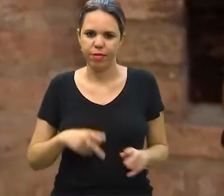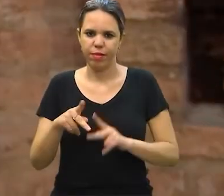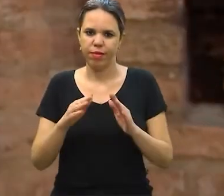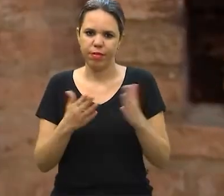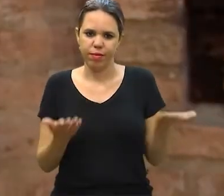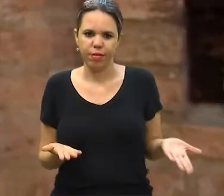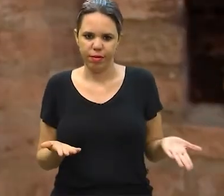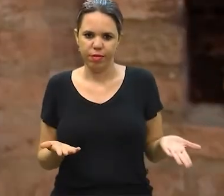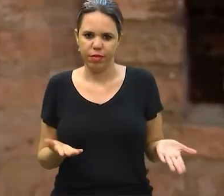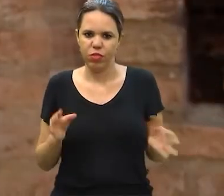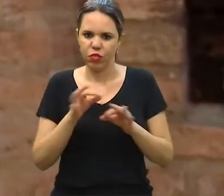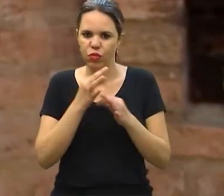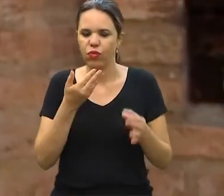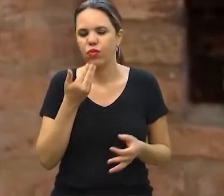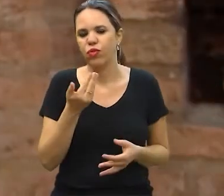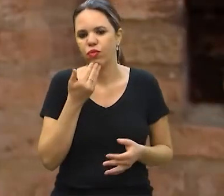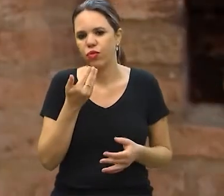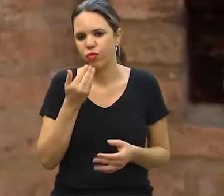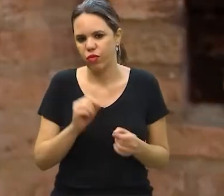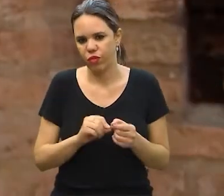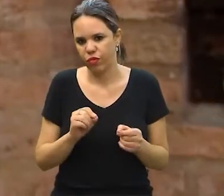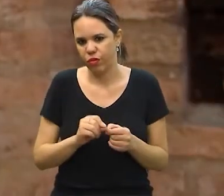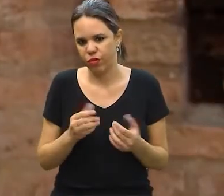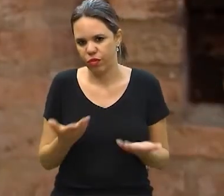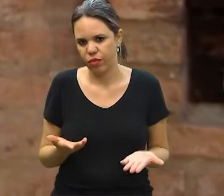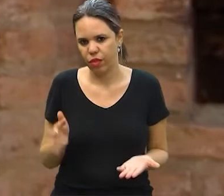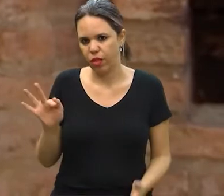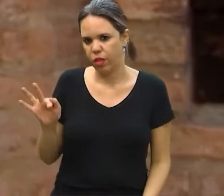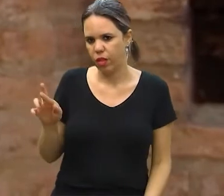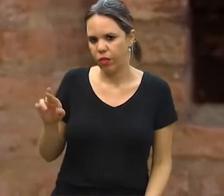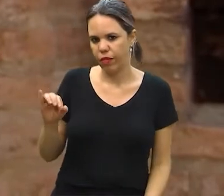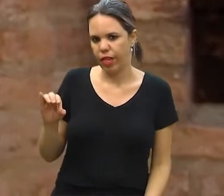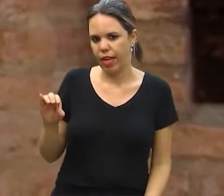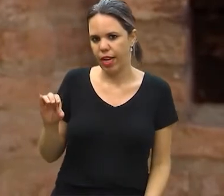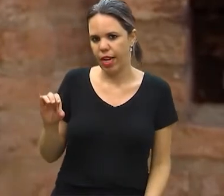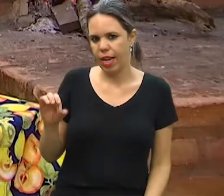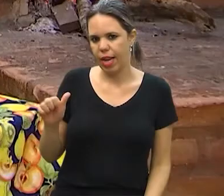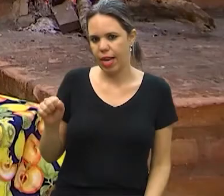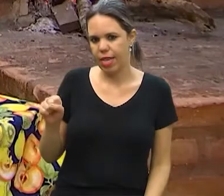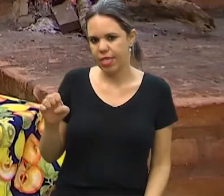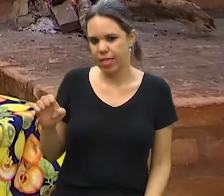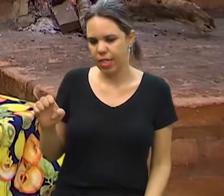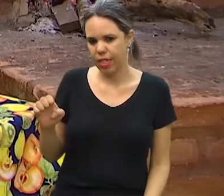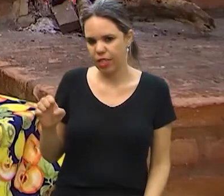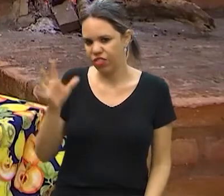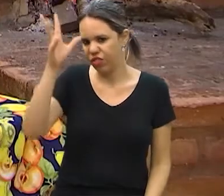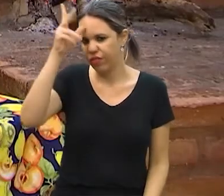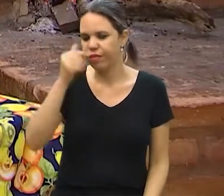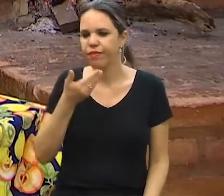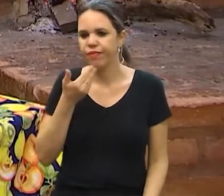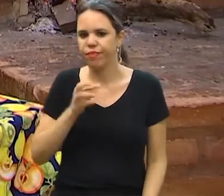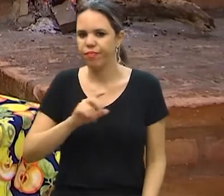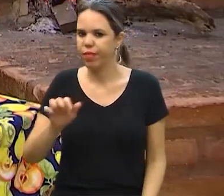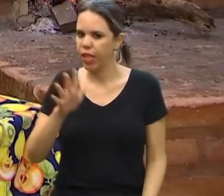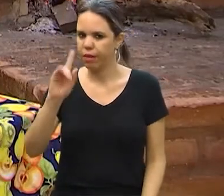a receita é uma receita super fácil e prática de fazer. É um fricassê de frango. Bem fácil de fazer e